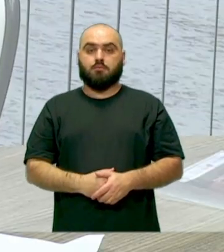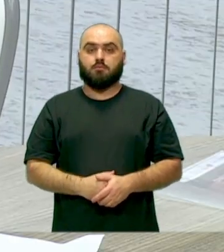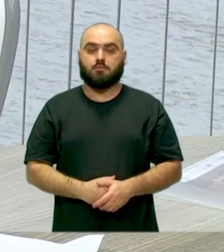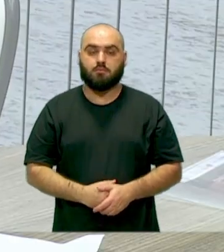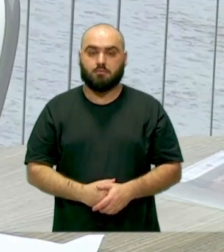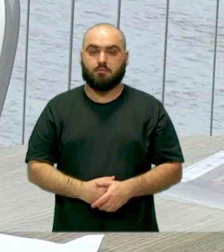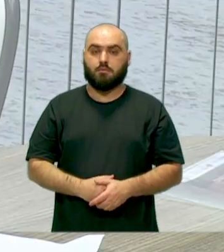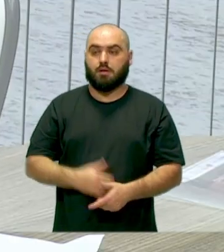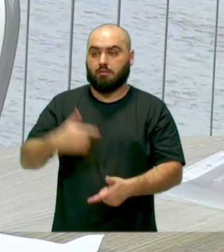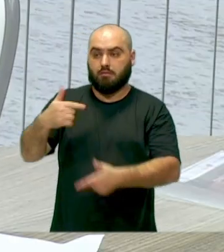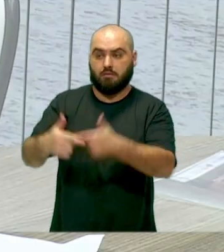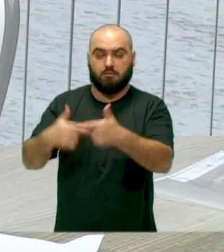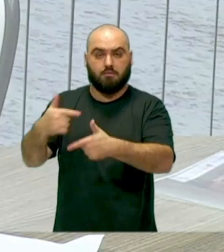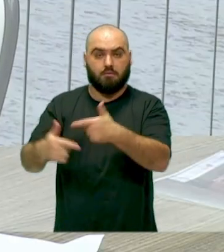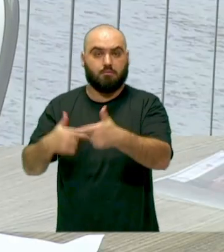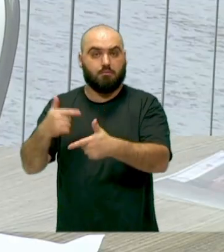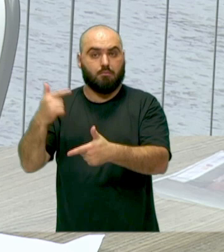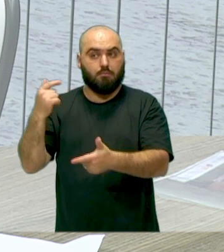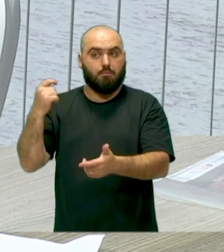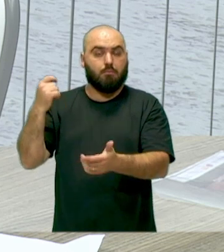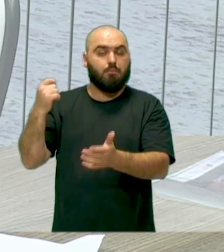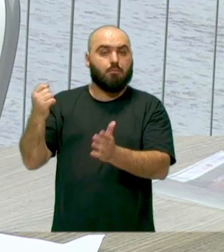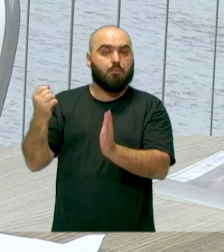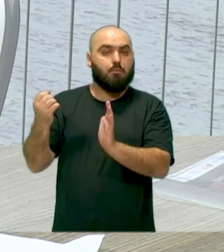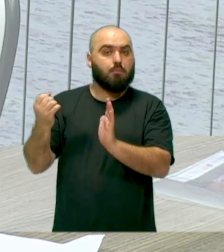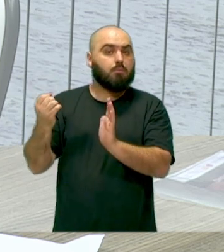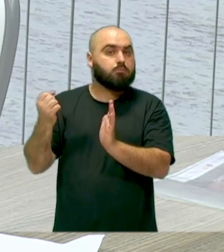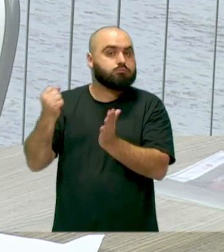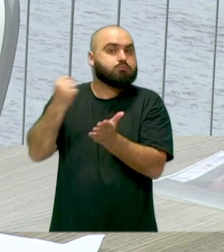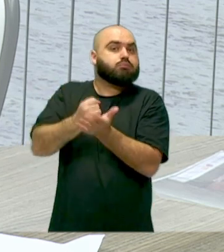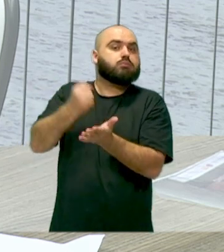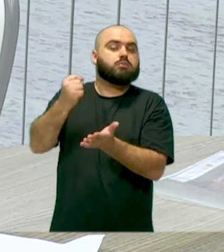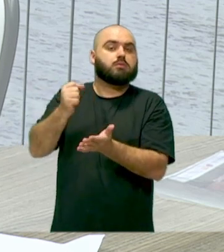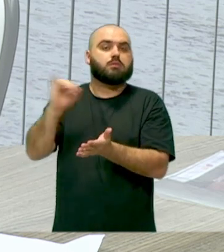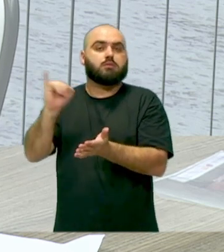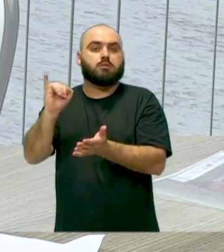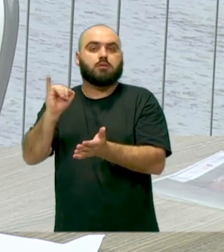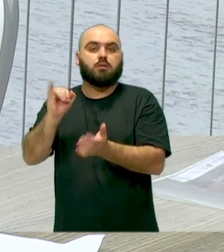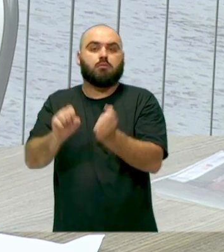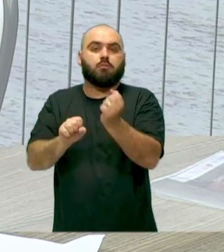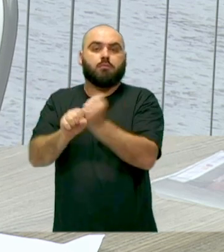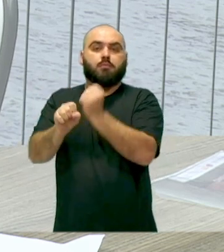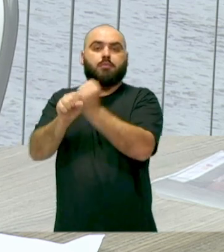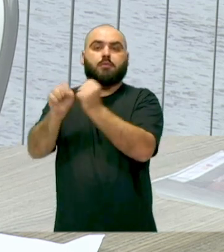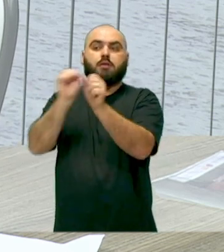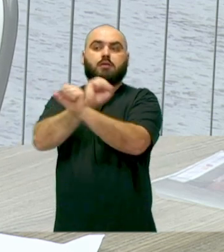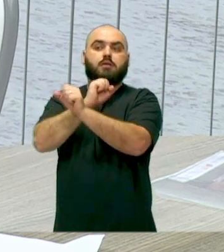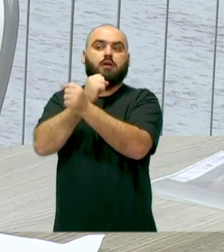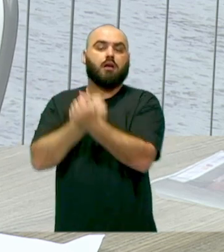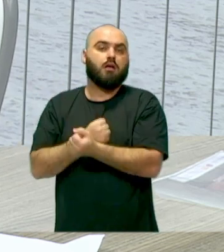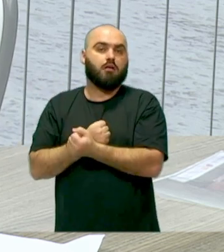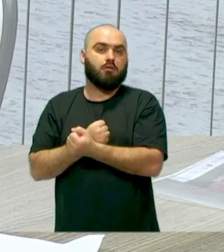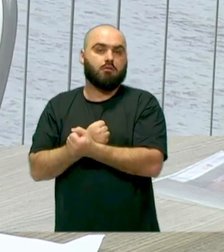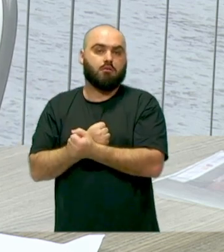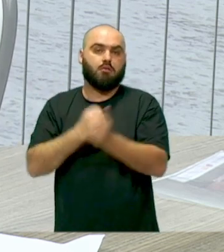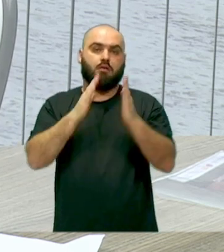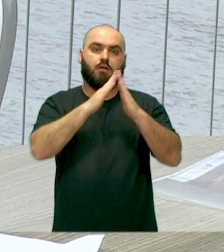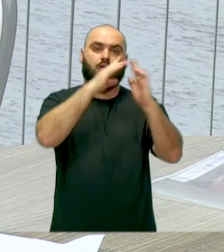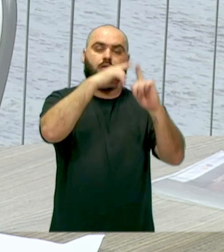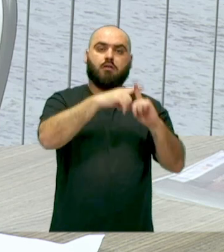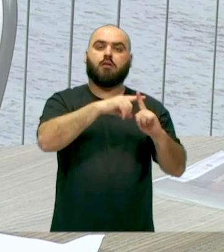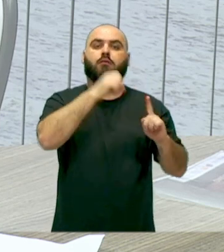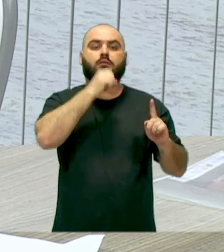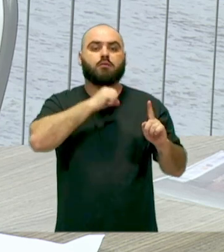marcou essa cidade. Né? O Porto de Itajaí foi construído por mãos de escravas, a Igrejinha Velha